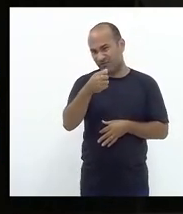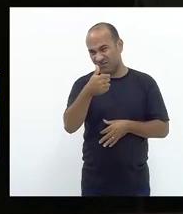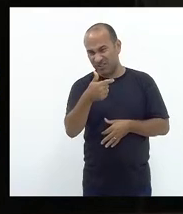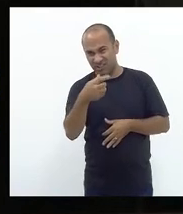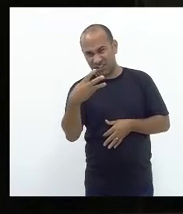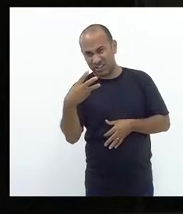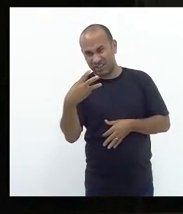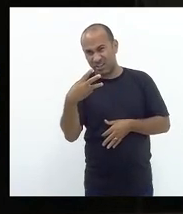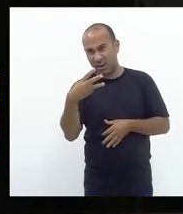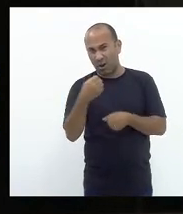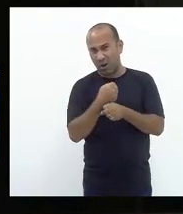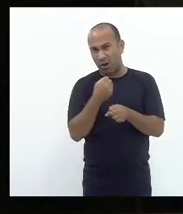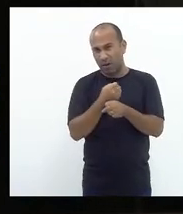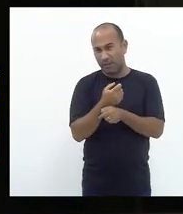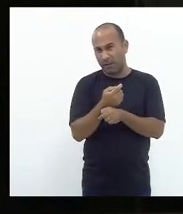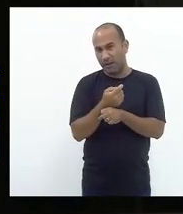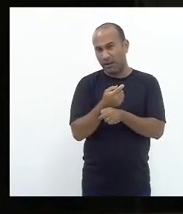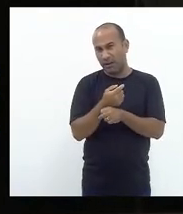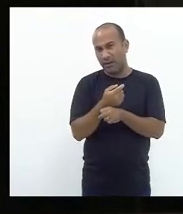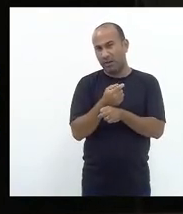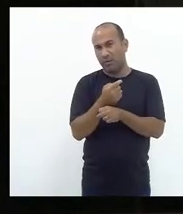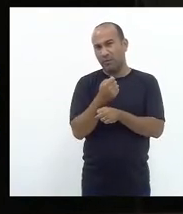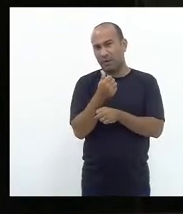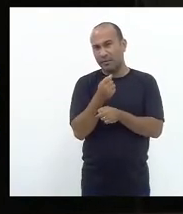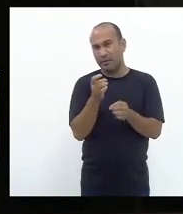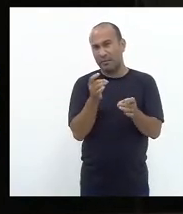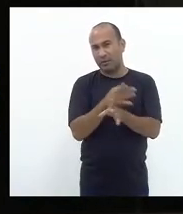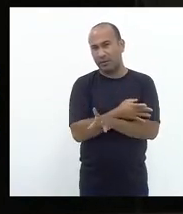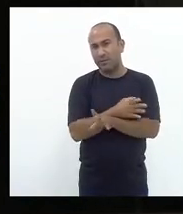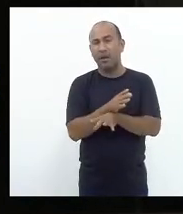da obra concluída. Que a mensagem, a